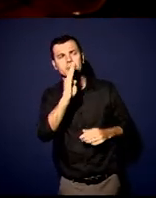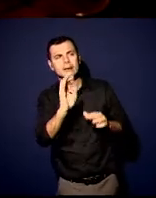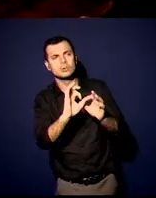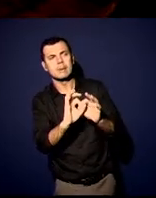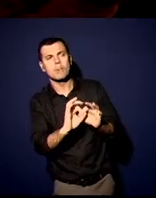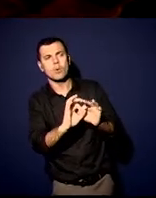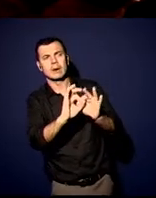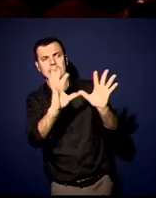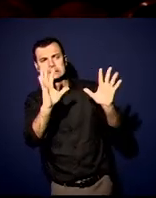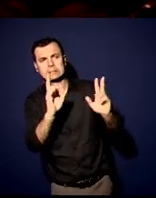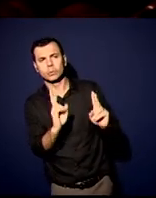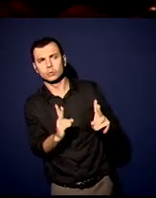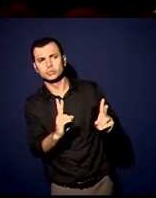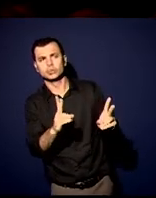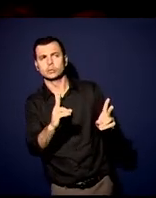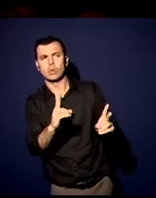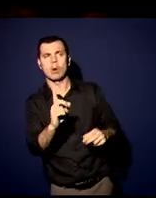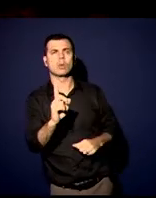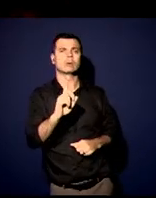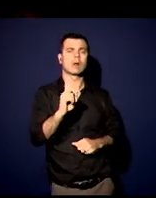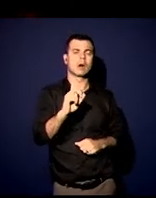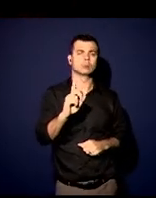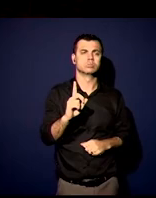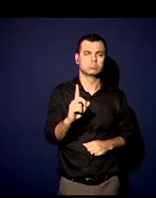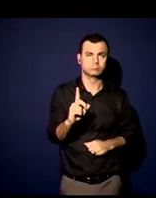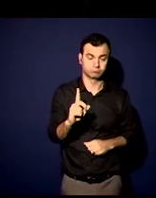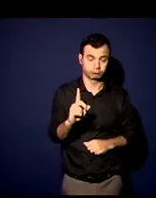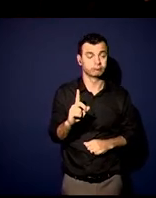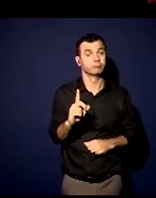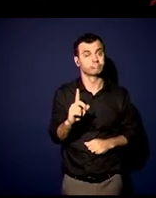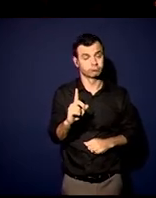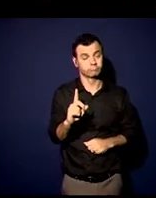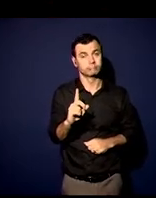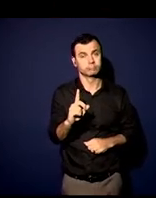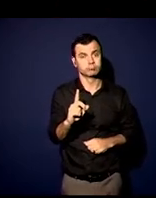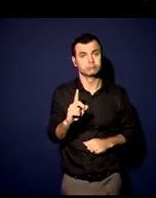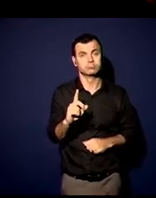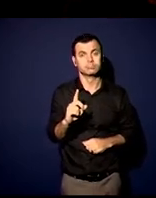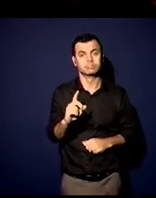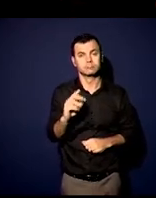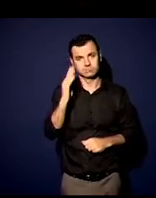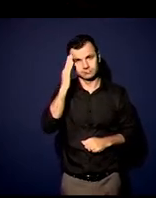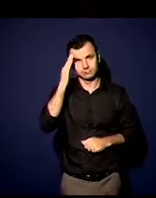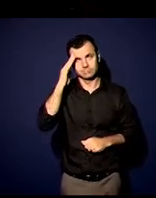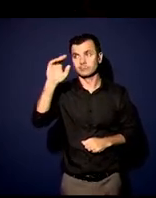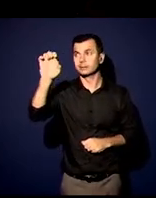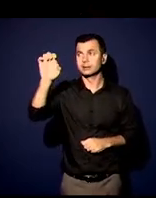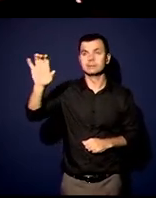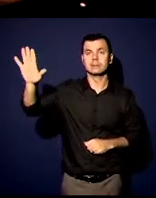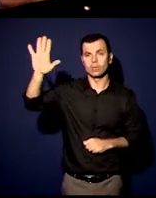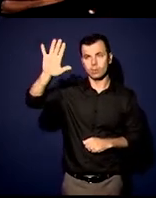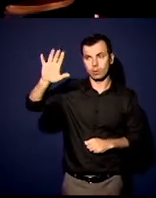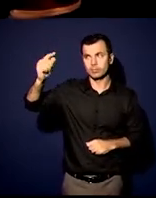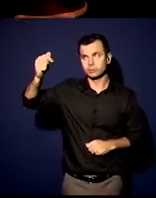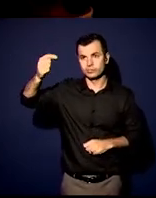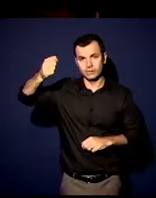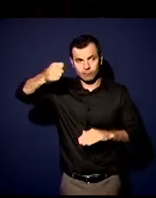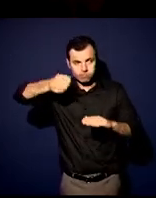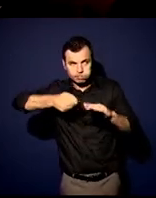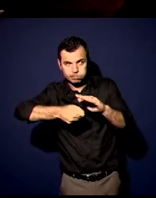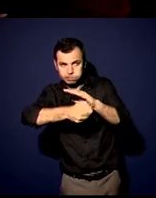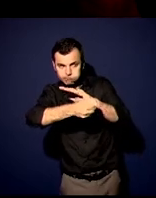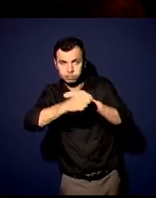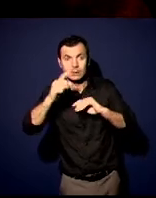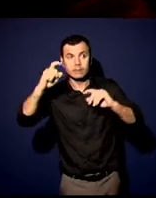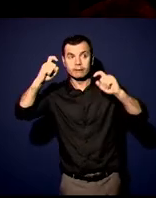vai ser vai vai se manter principalmente com o investidor europeu ele é muito